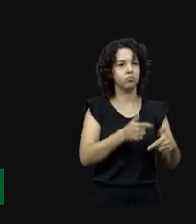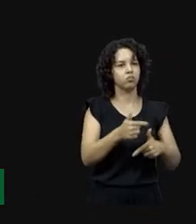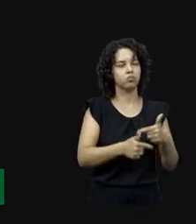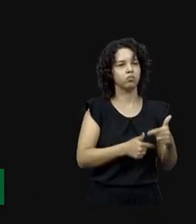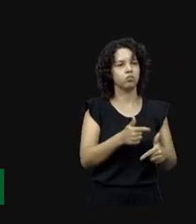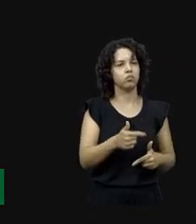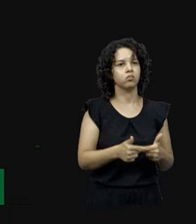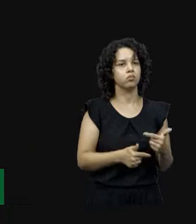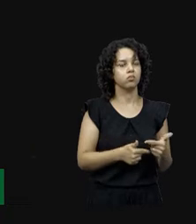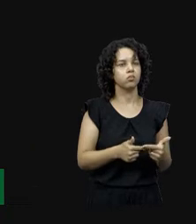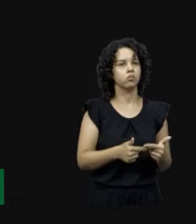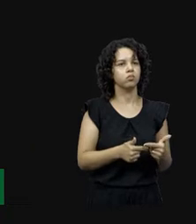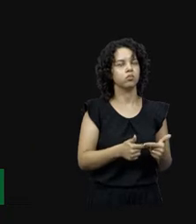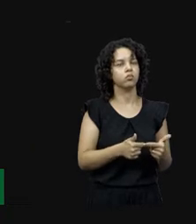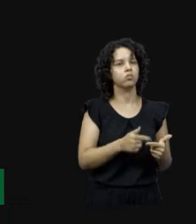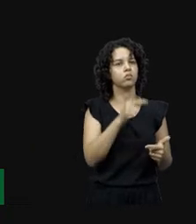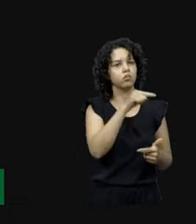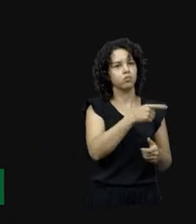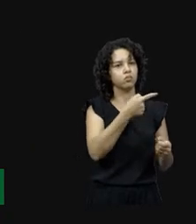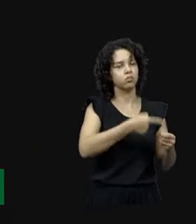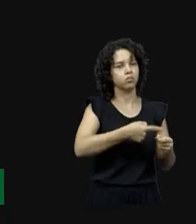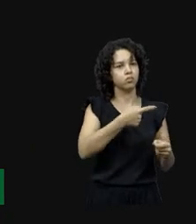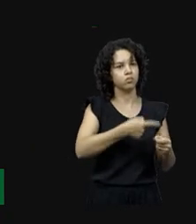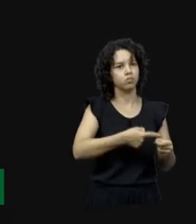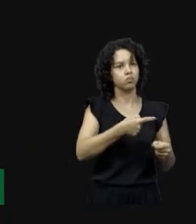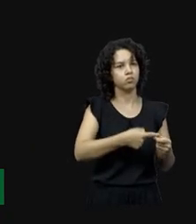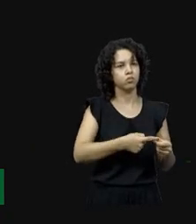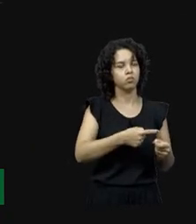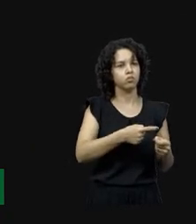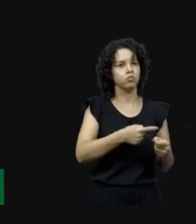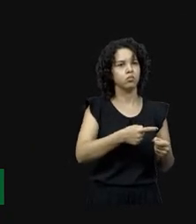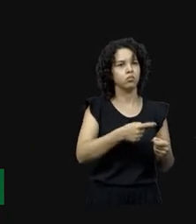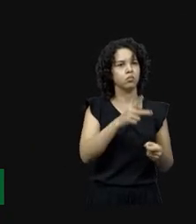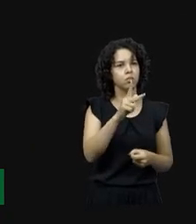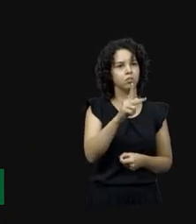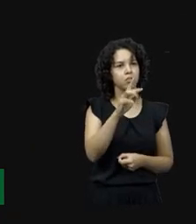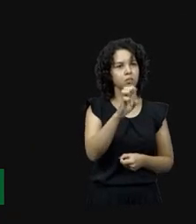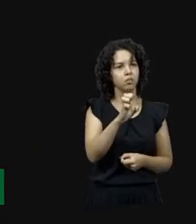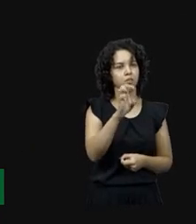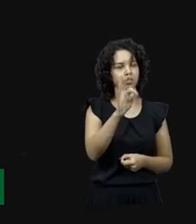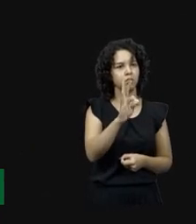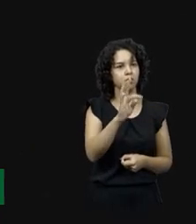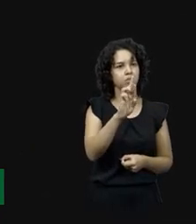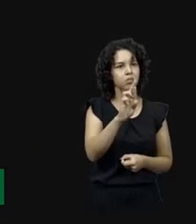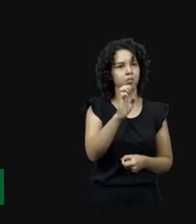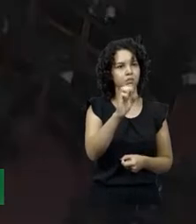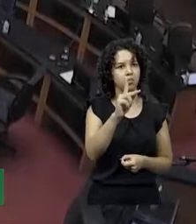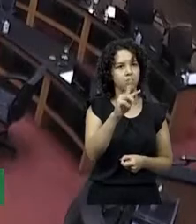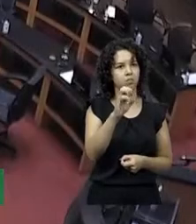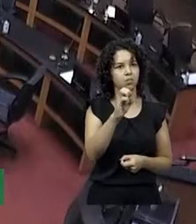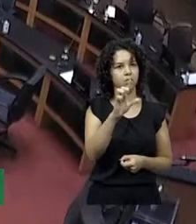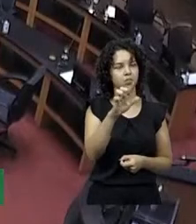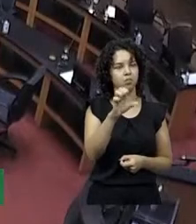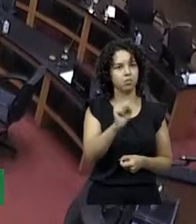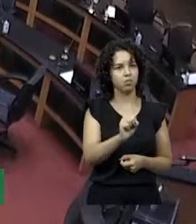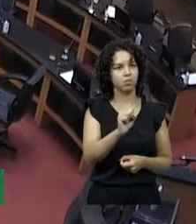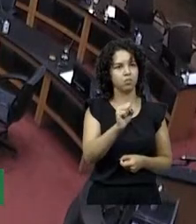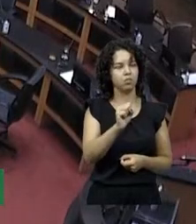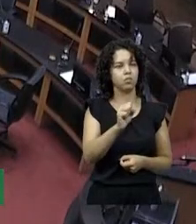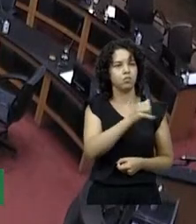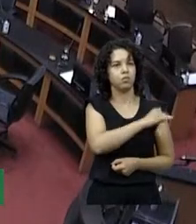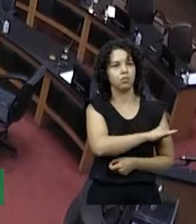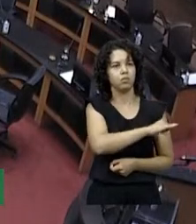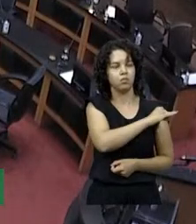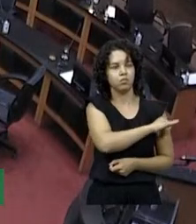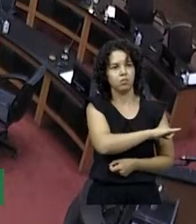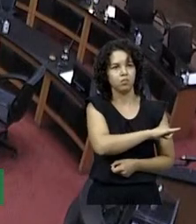chuvas ocorrido na cidade de Petrópolis, Rio de Janeiro. Em discussão, não havendo quem